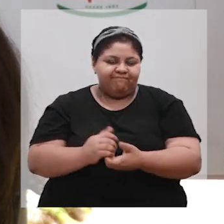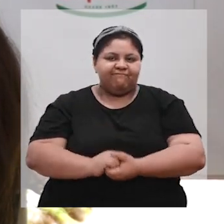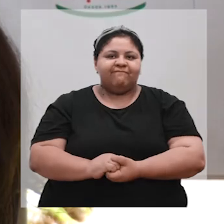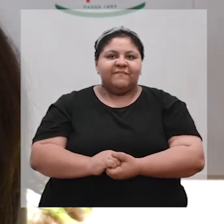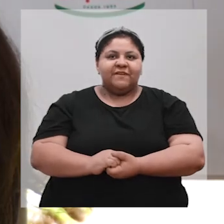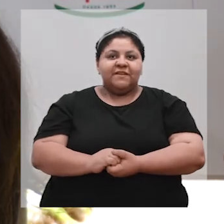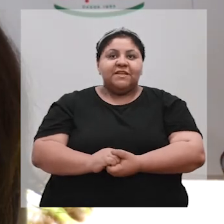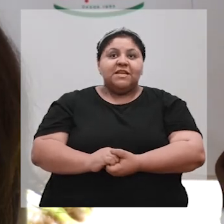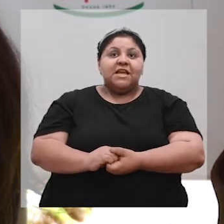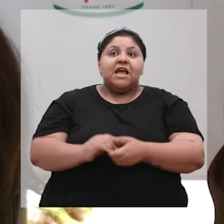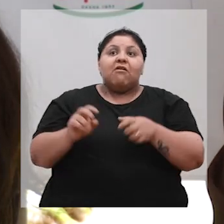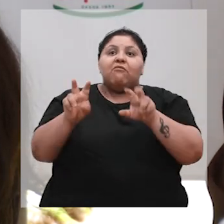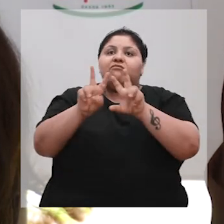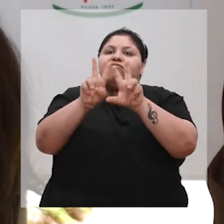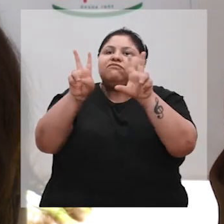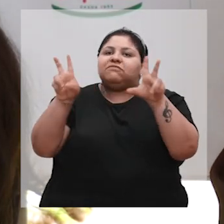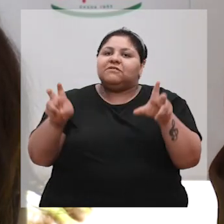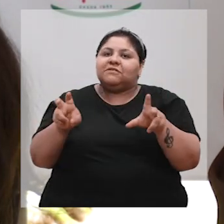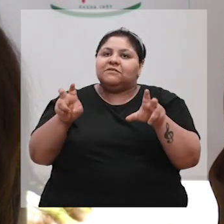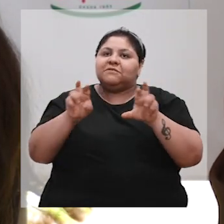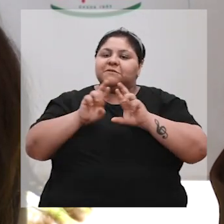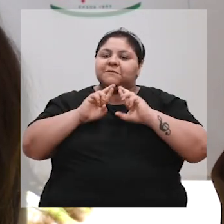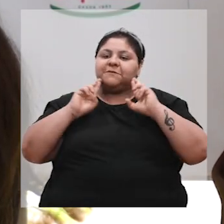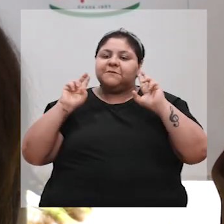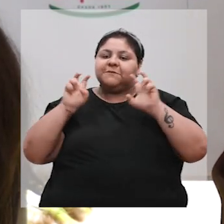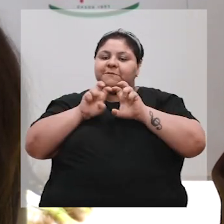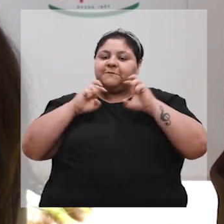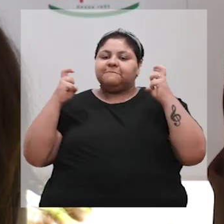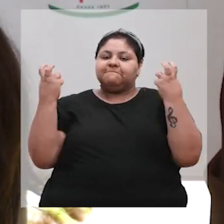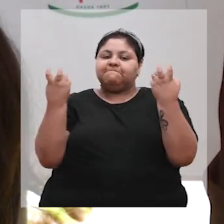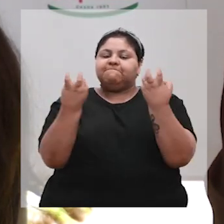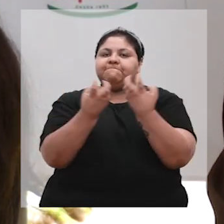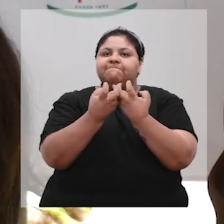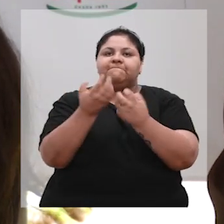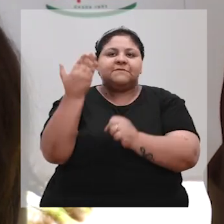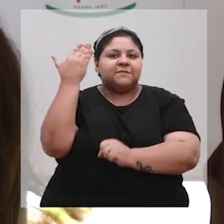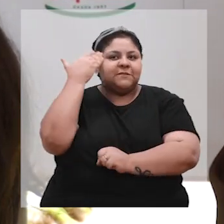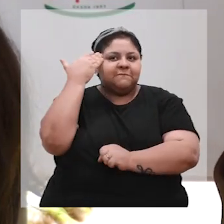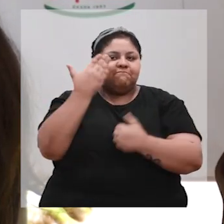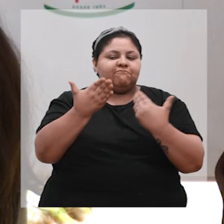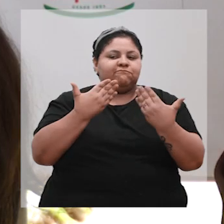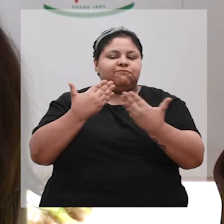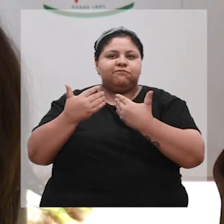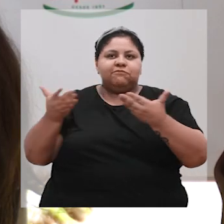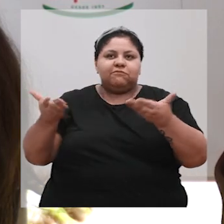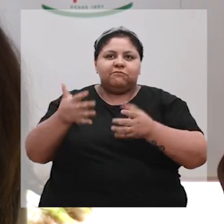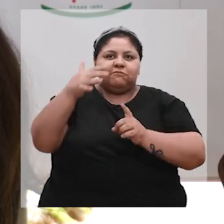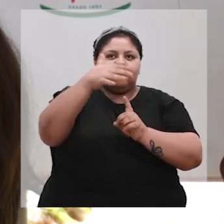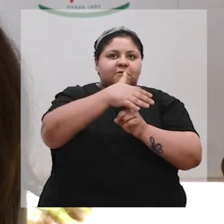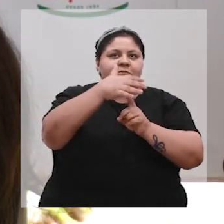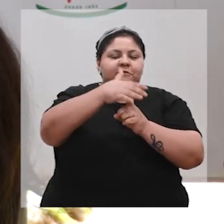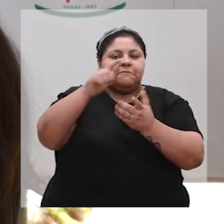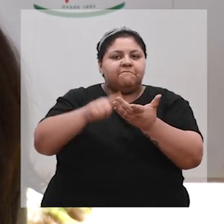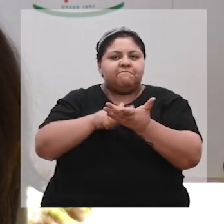é sobre ela que a Roda de Saberes vai conversar hoje. A Feira do Livro começou